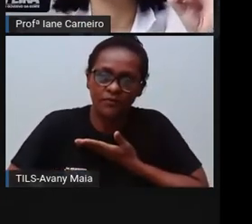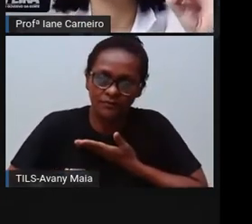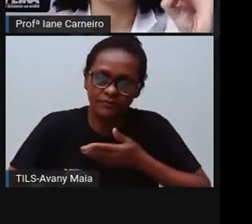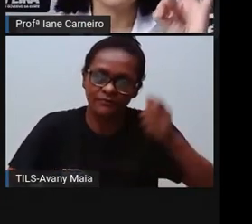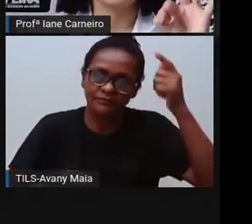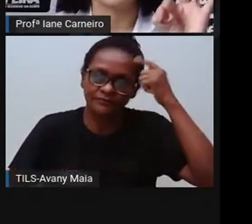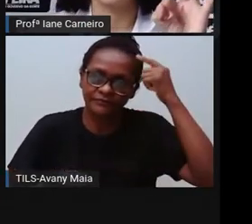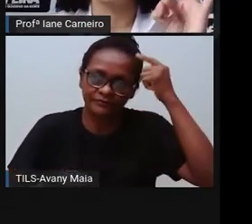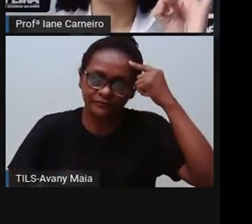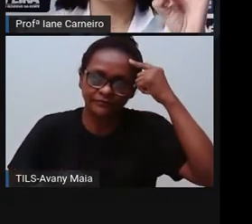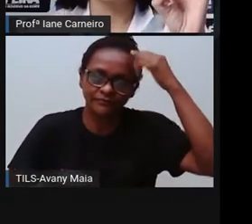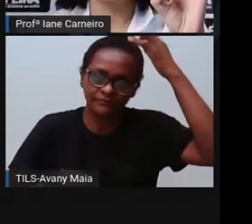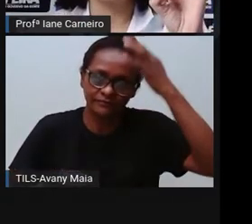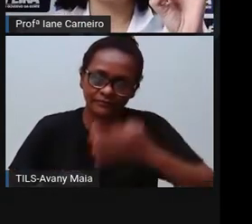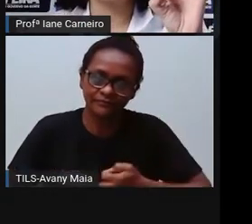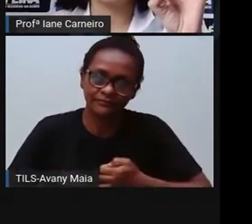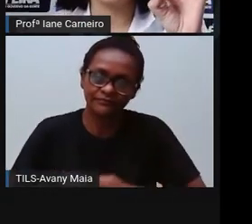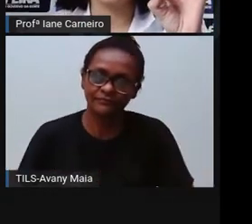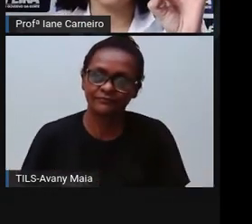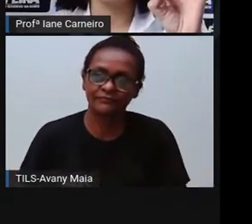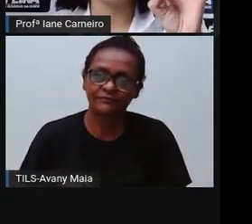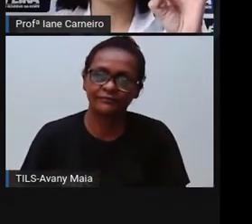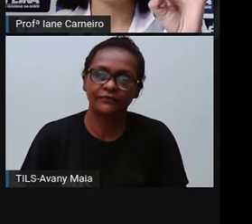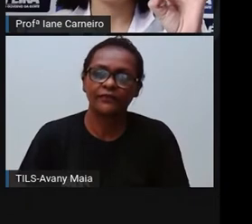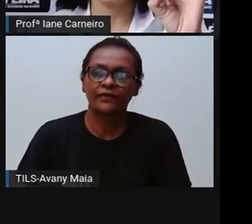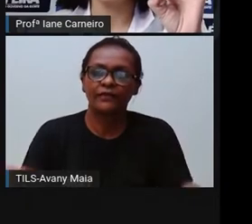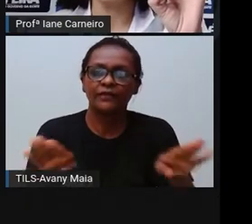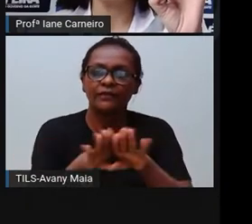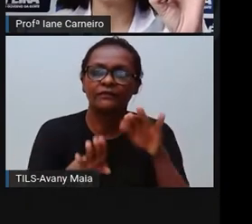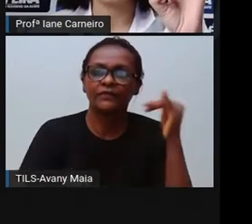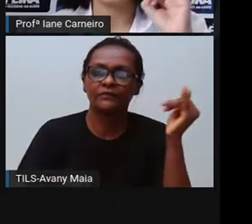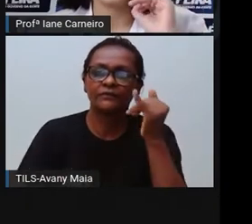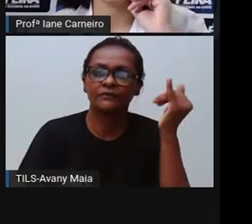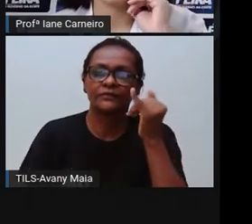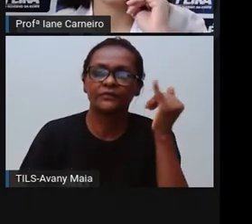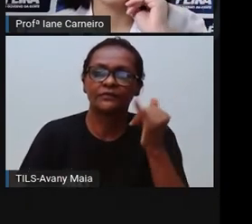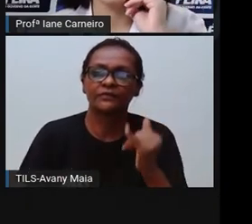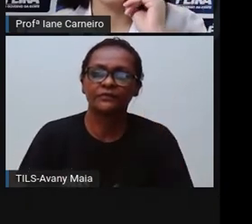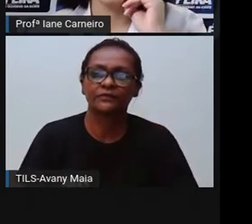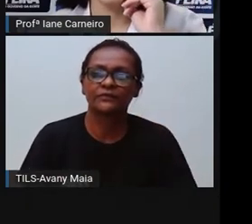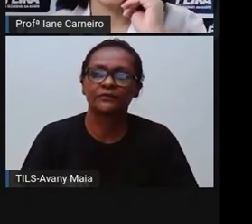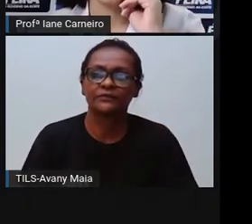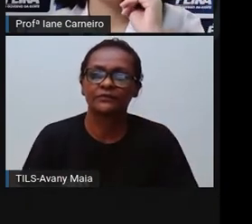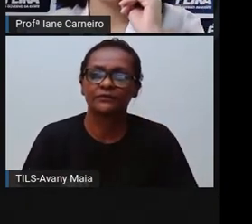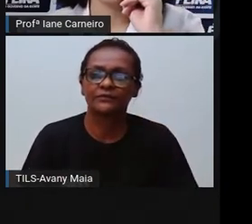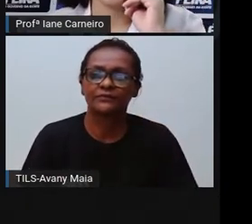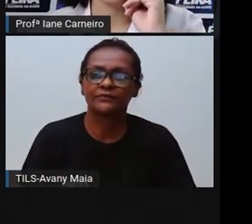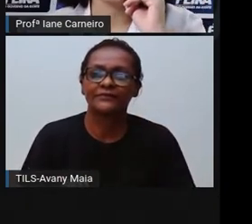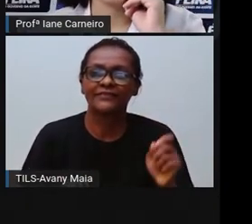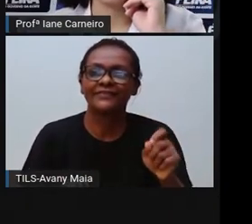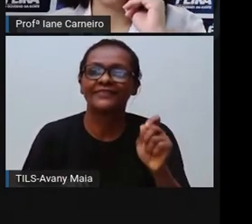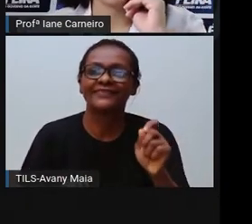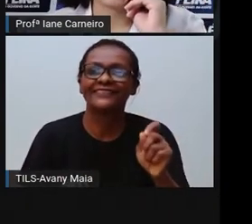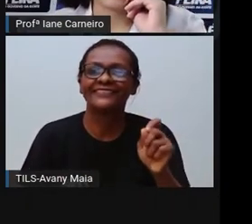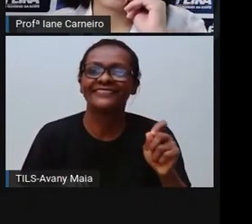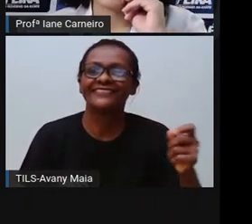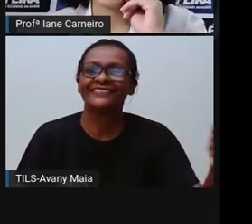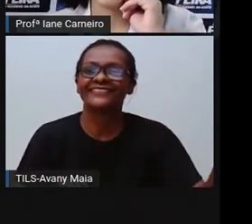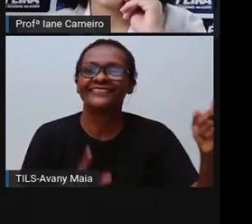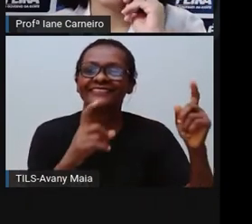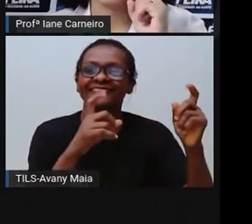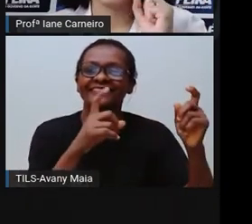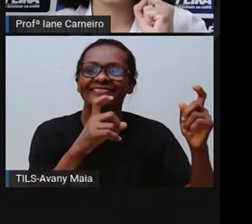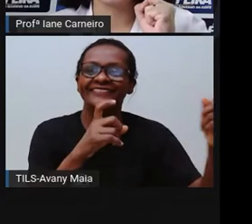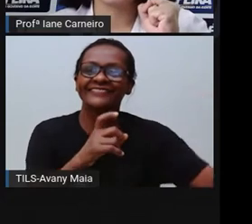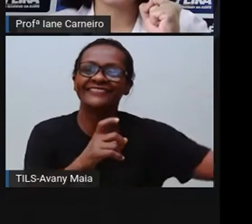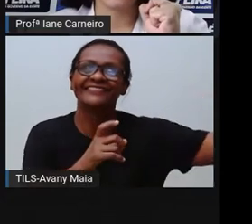mente funcionando bacana. Vamos ver se tem mais algum, ó. Vocês acham que é o quê? Esse aqui? Olha o Olaf aí na